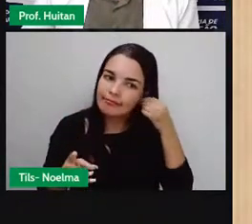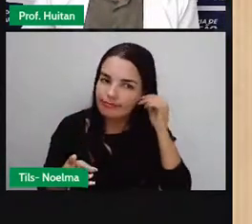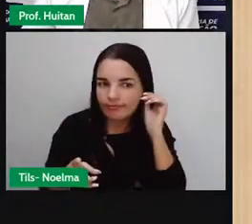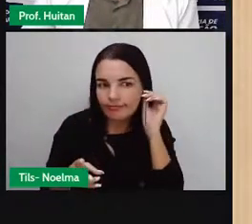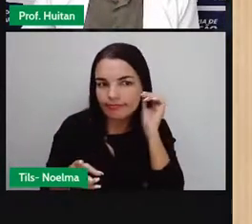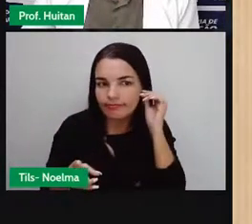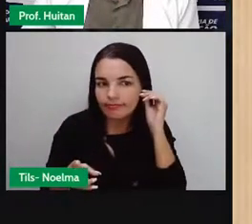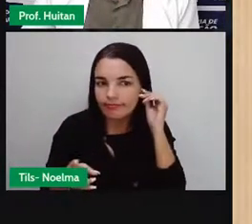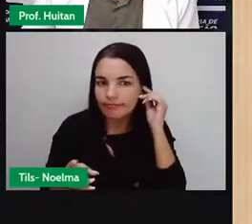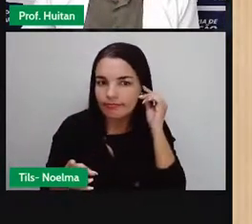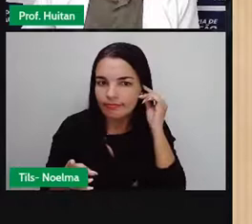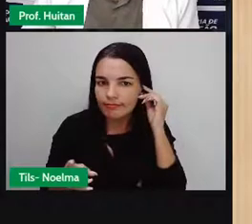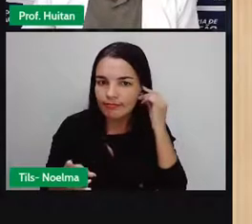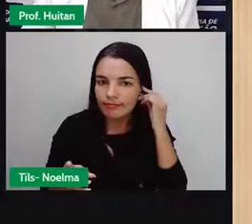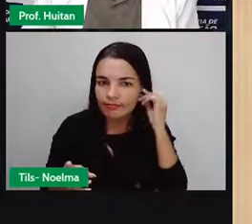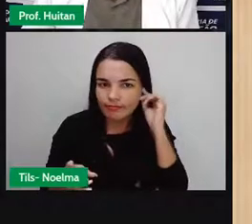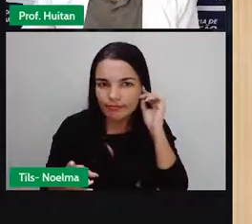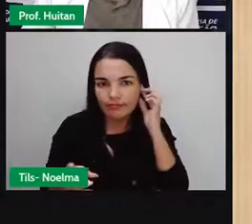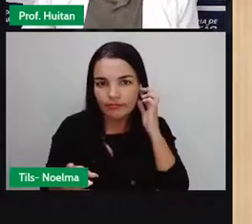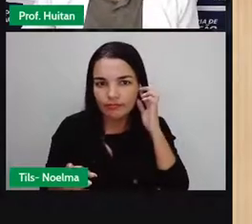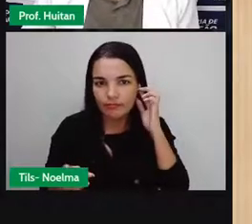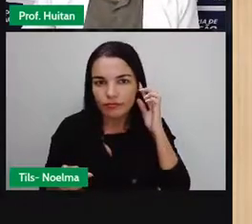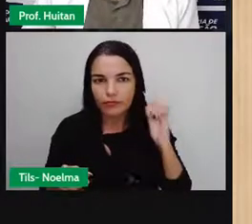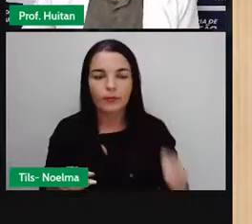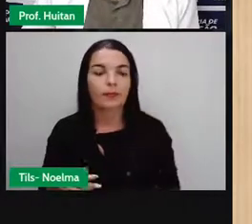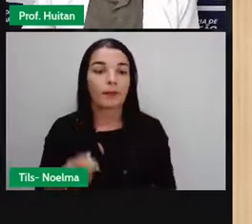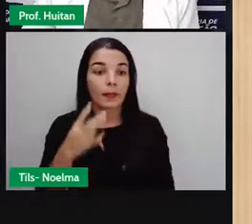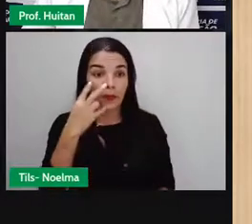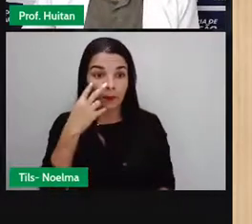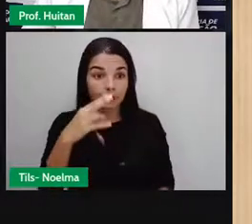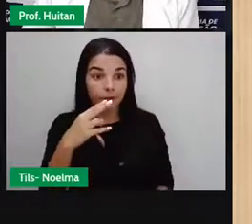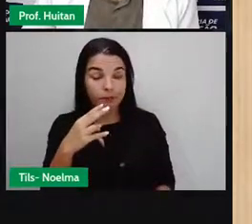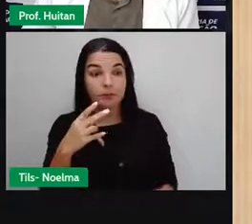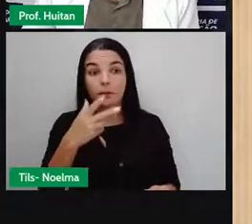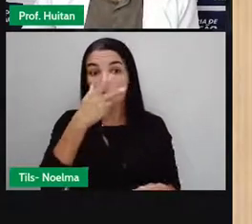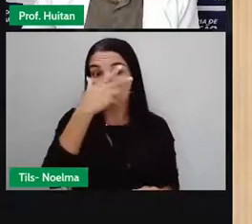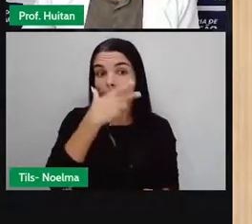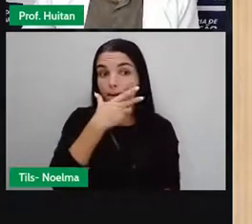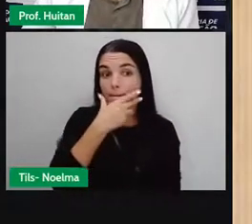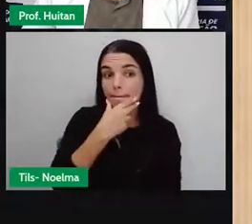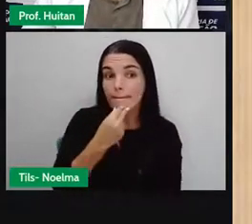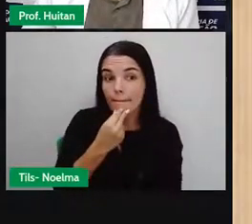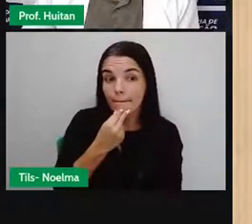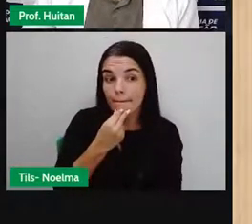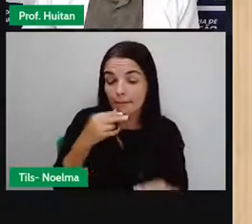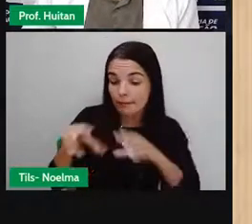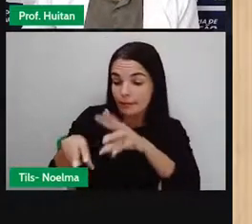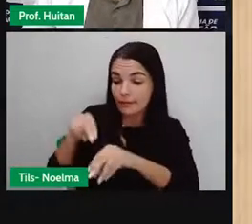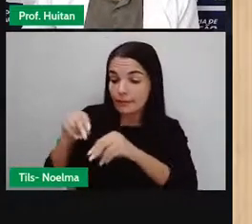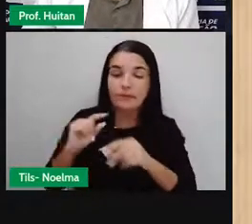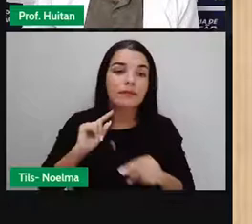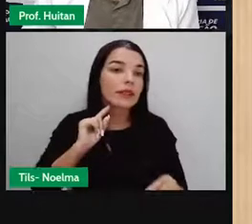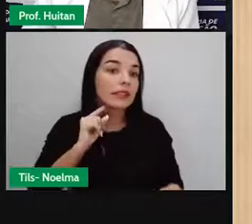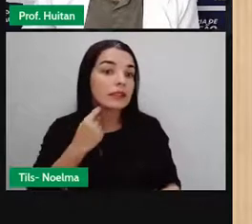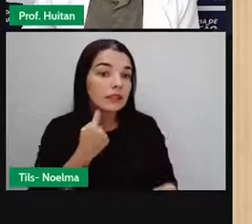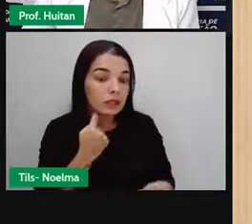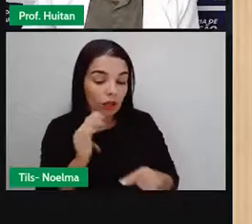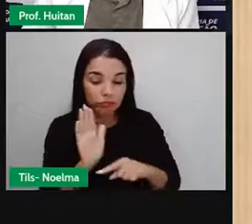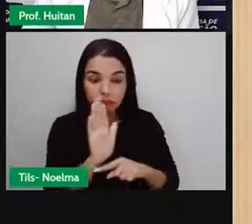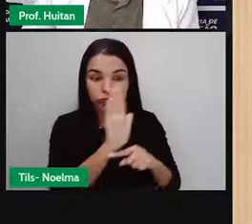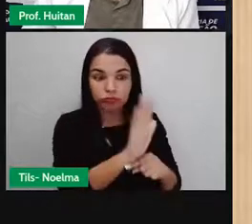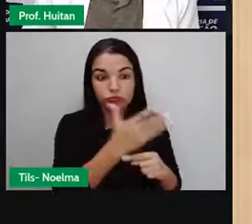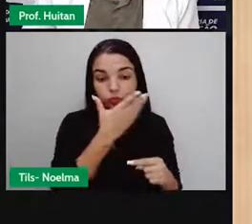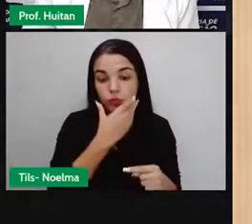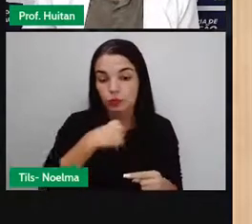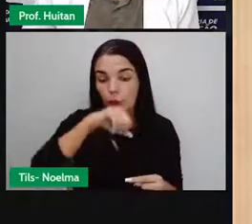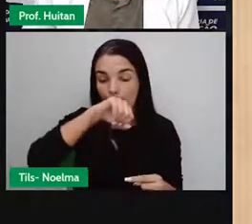as conclusões. Você vai conhecer agora o Joel, ele é um catador de recicláveis que ajuda o pai no trabalho. No meio de muito lixo,